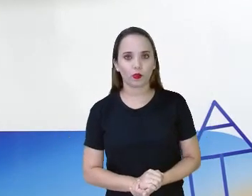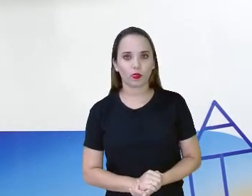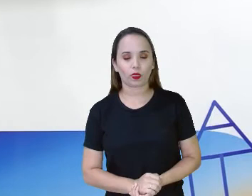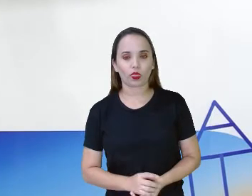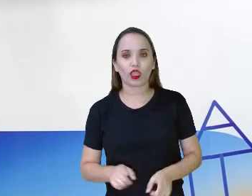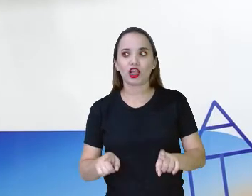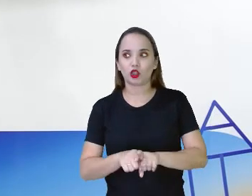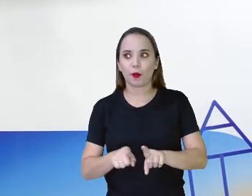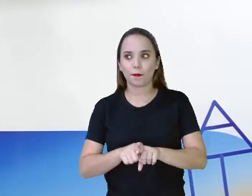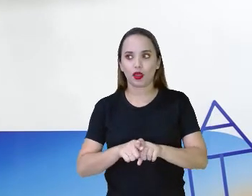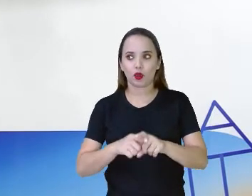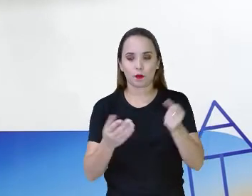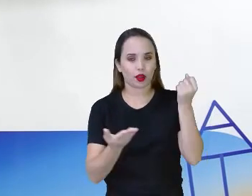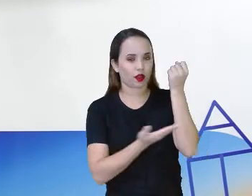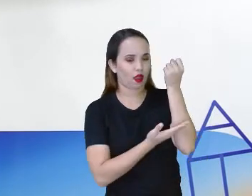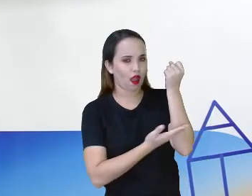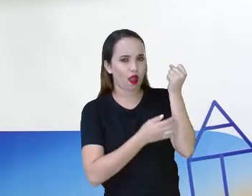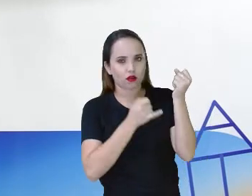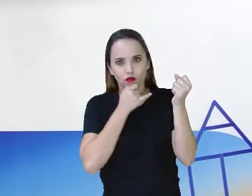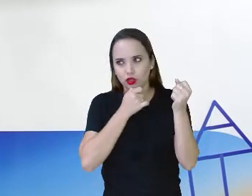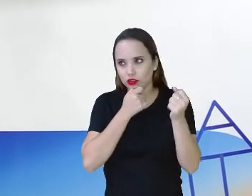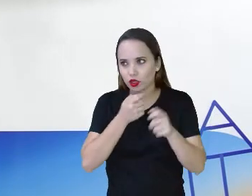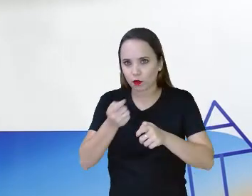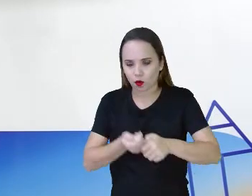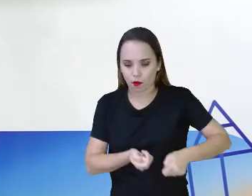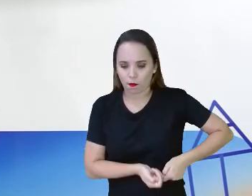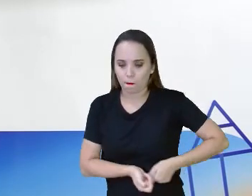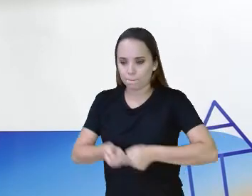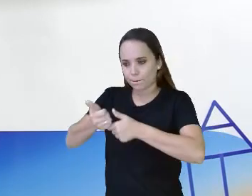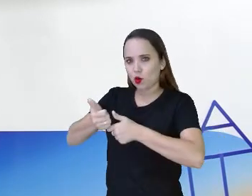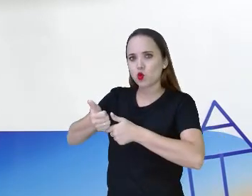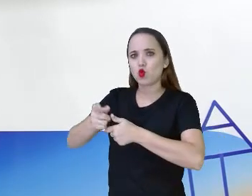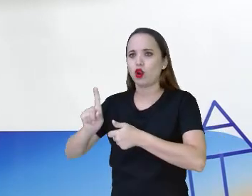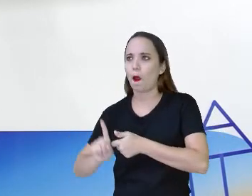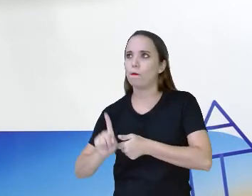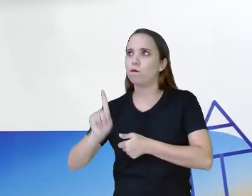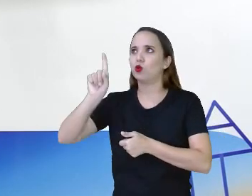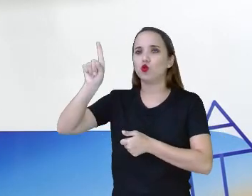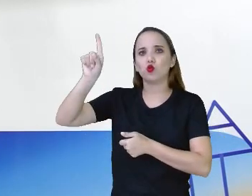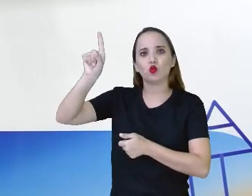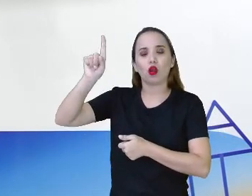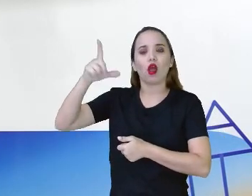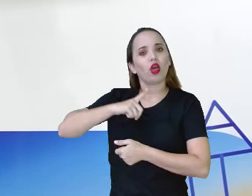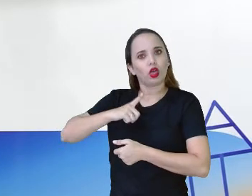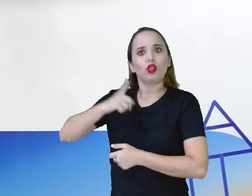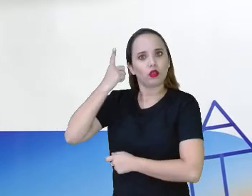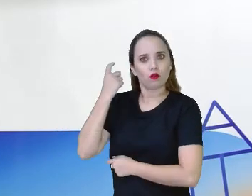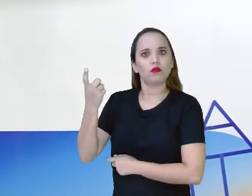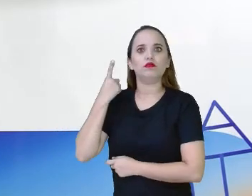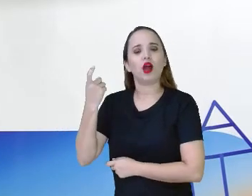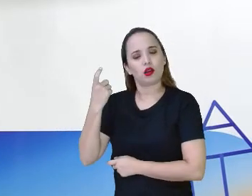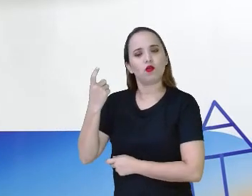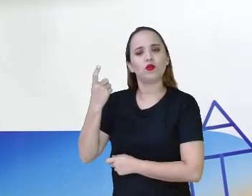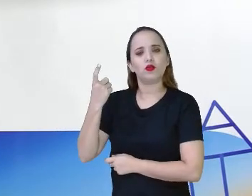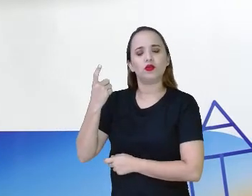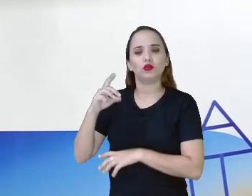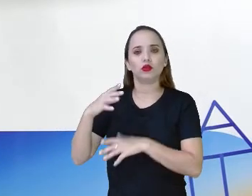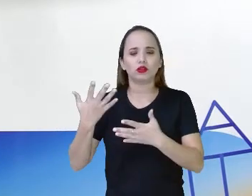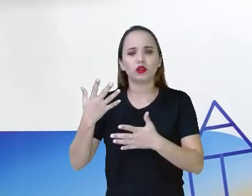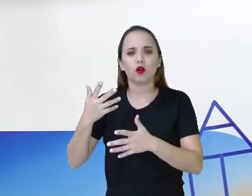uma garrafa, não é? Abrindo uma garrafa, a explosão de uma rolha saindo da garrafa, é um exemplo. Então, o que é que